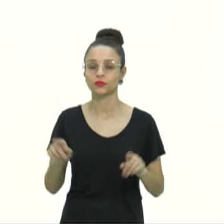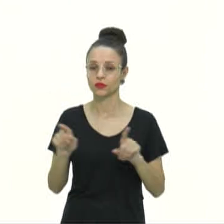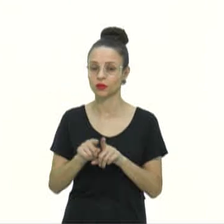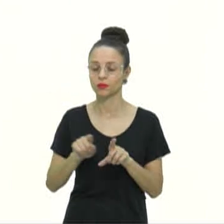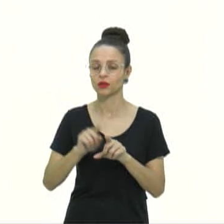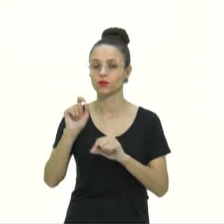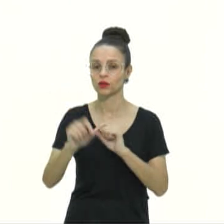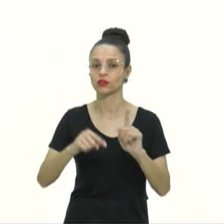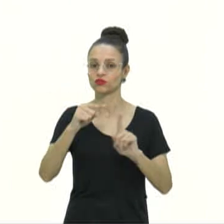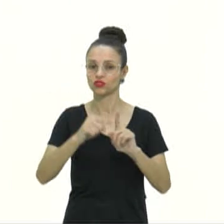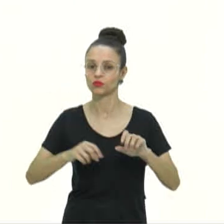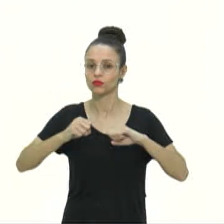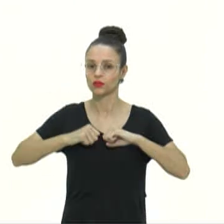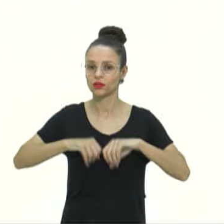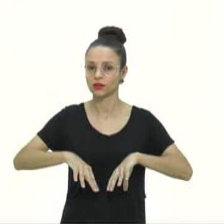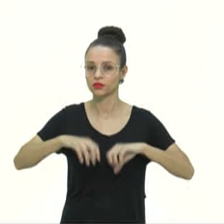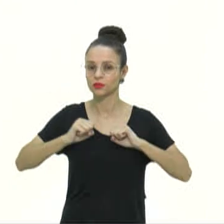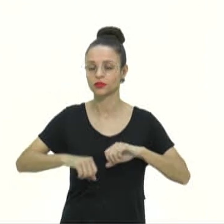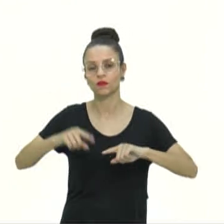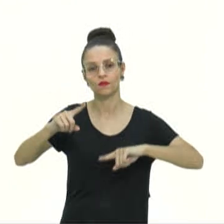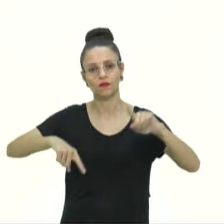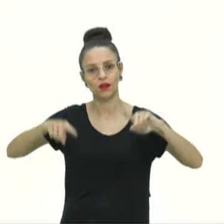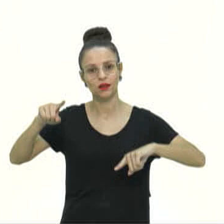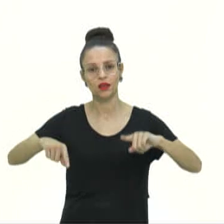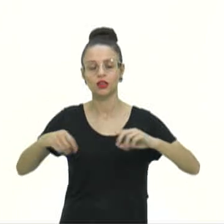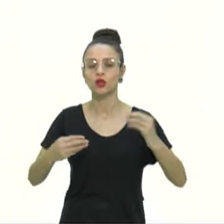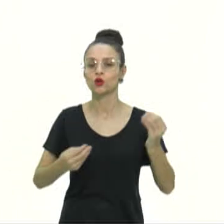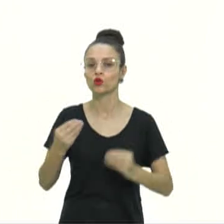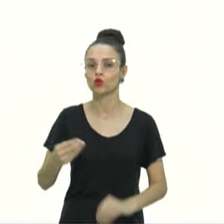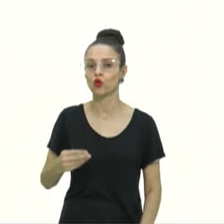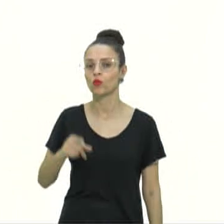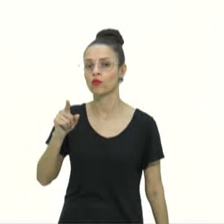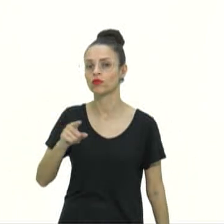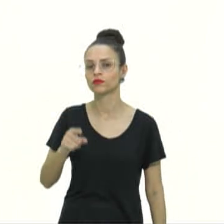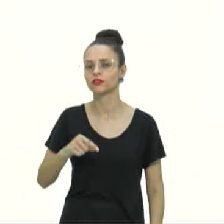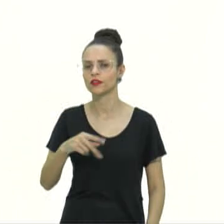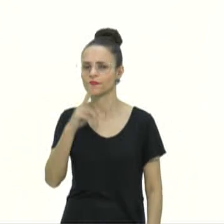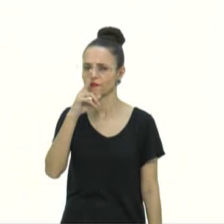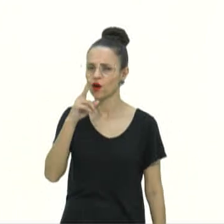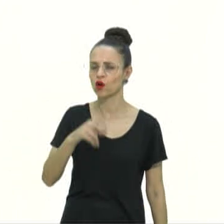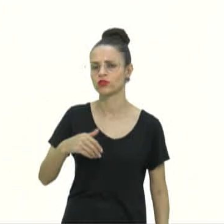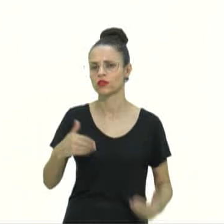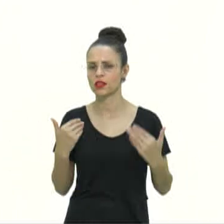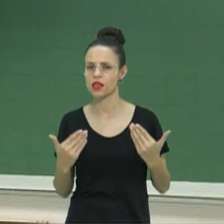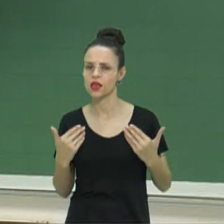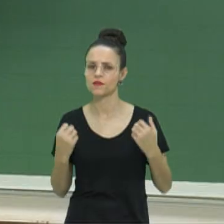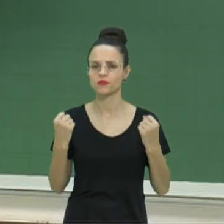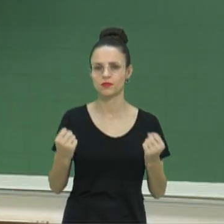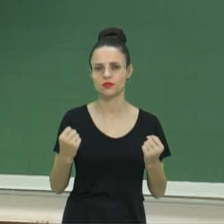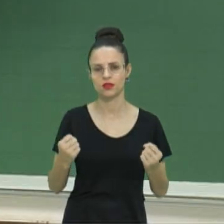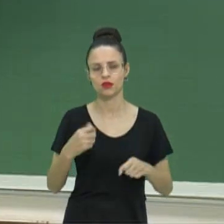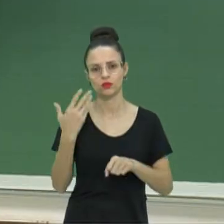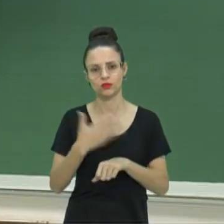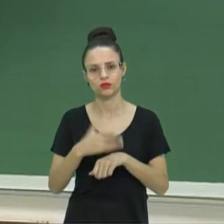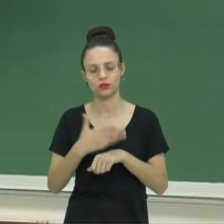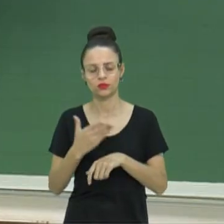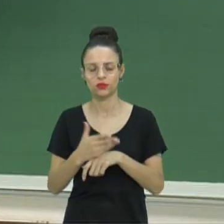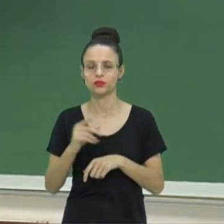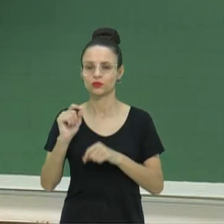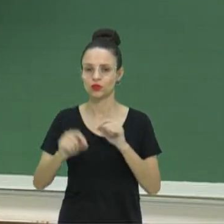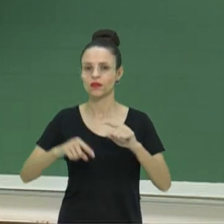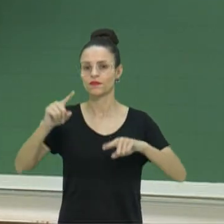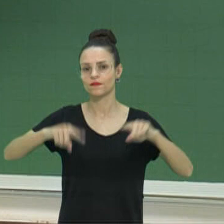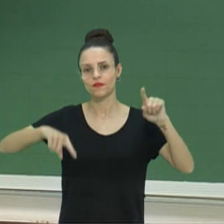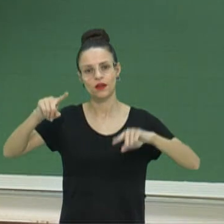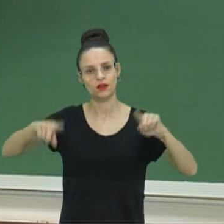caso, o tipo de respiração irá variar de acordo com a intensidade da atividade física, né? Então, nos exercícios aeróbicos,